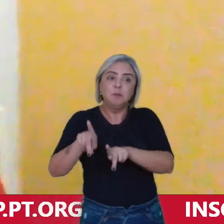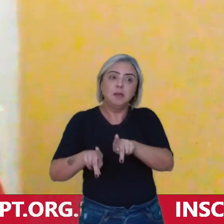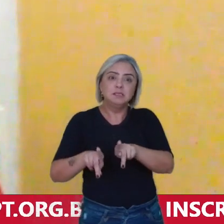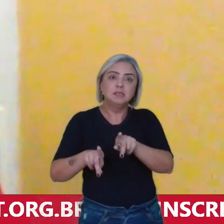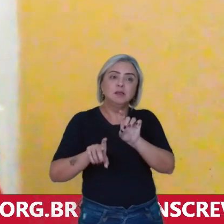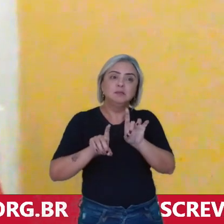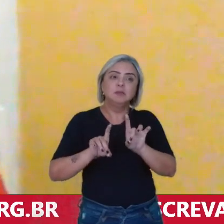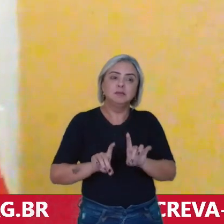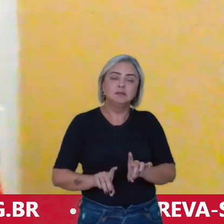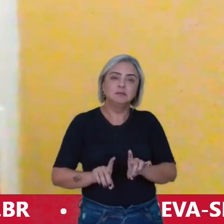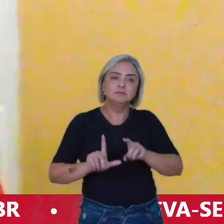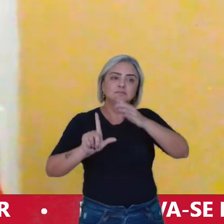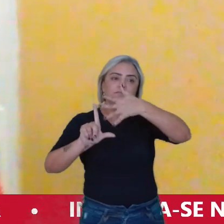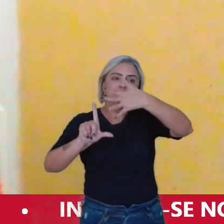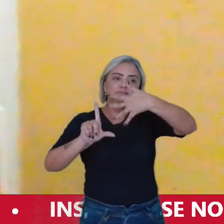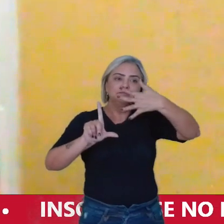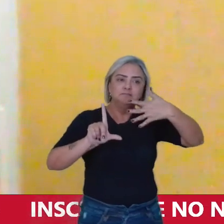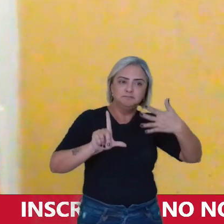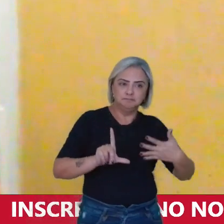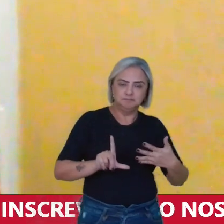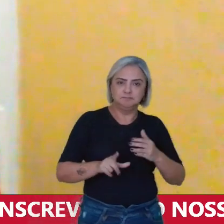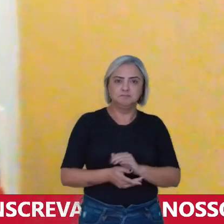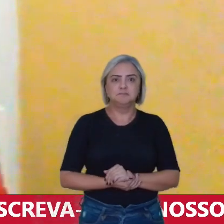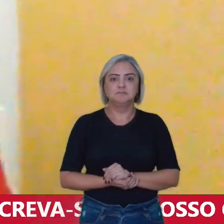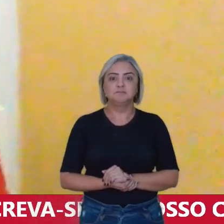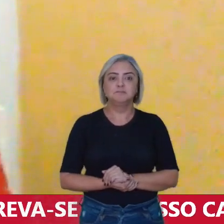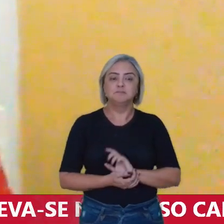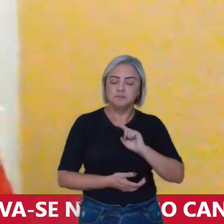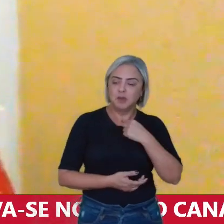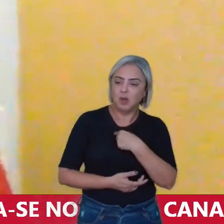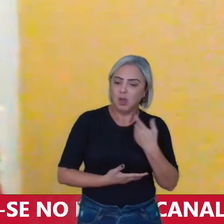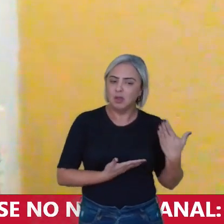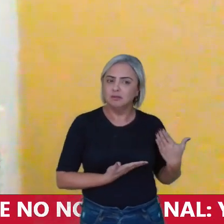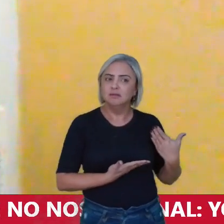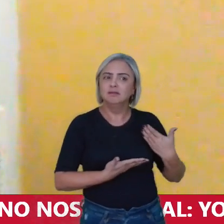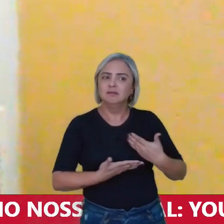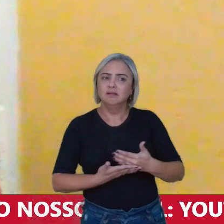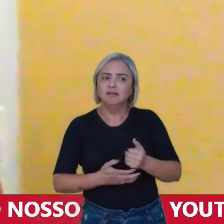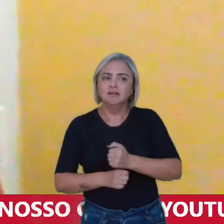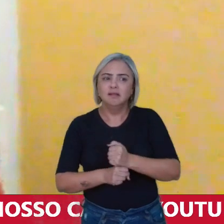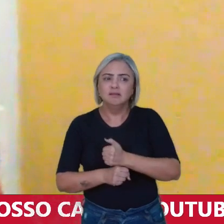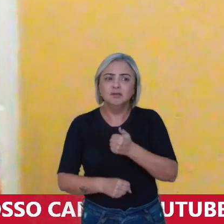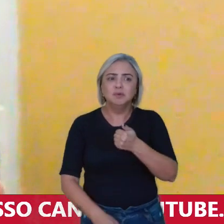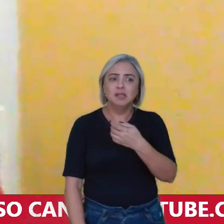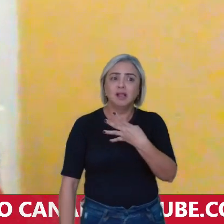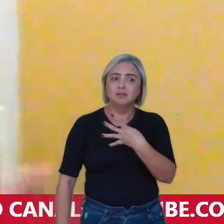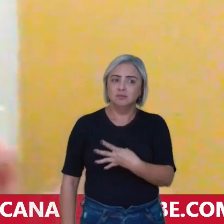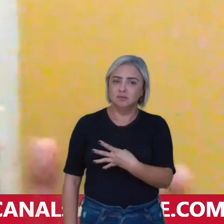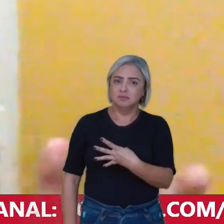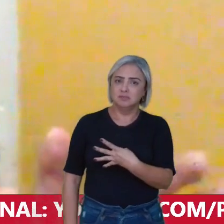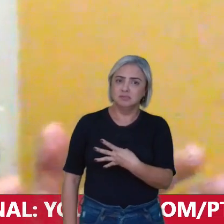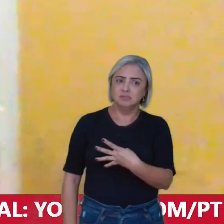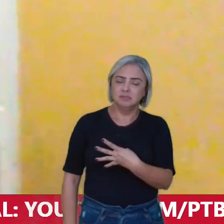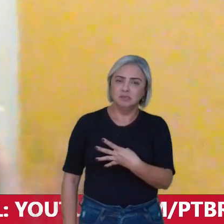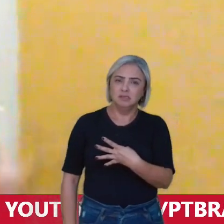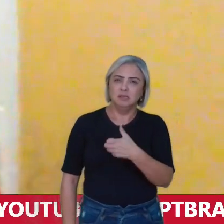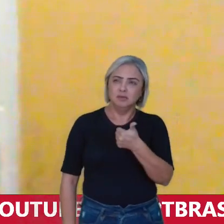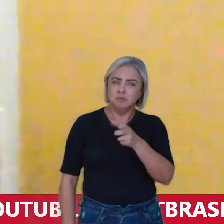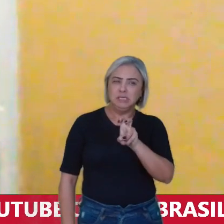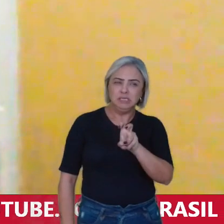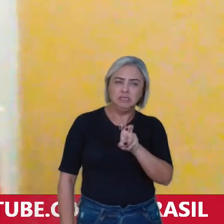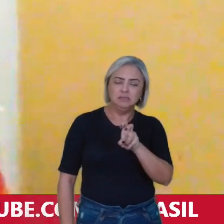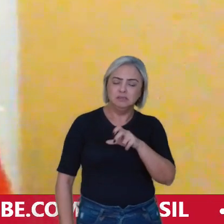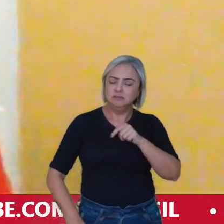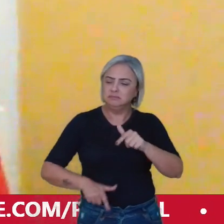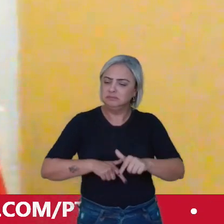aí em específico a população LGBT. A gente vem, desde 2014, 2015, que a